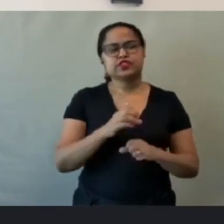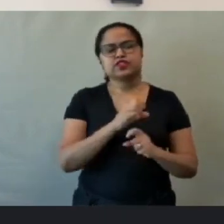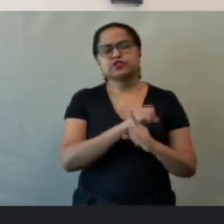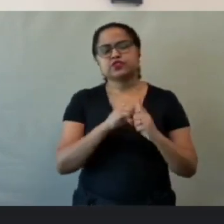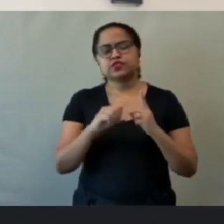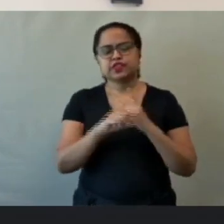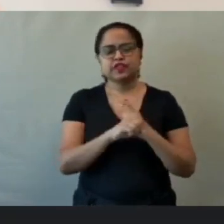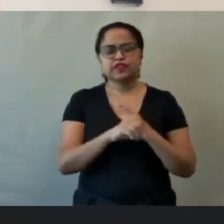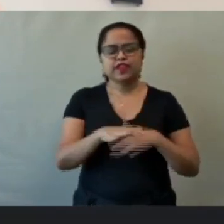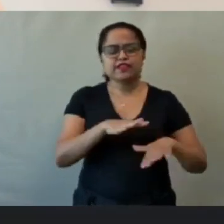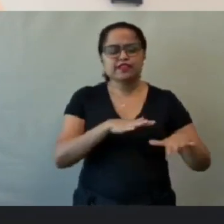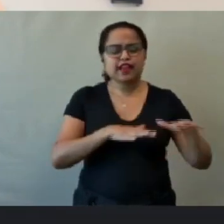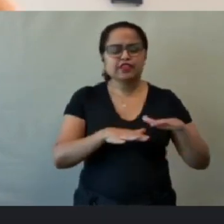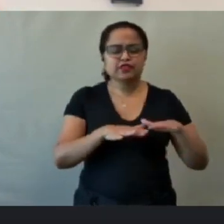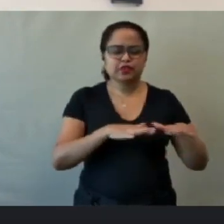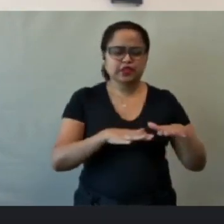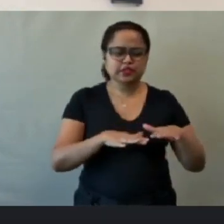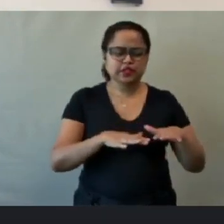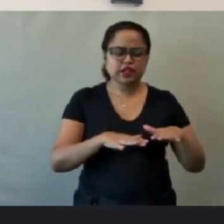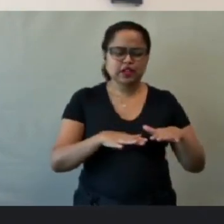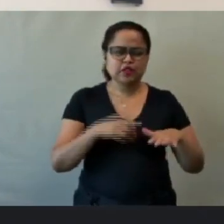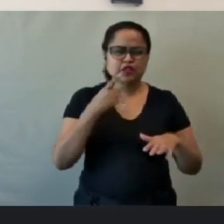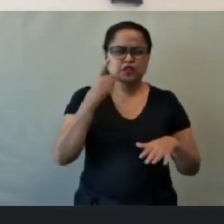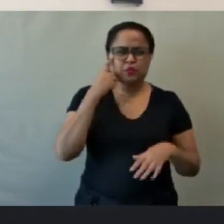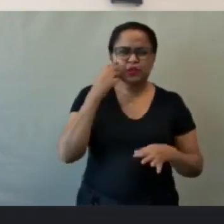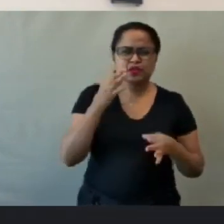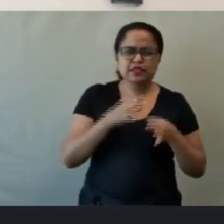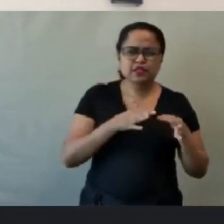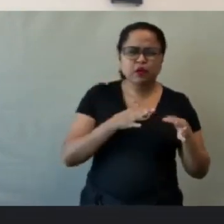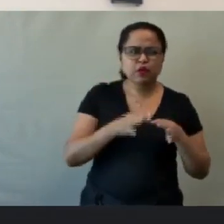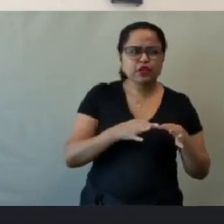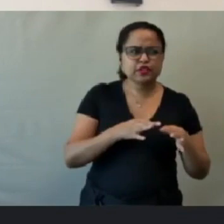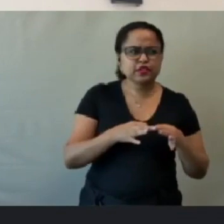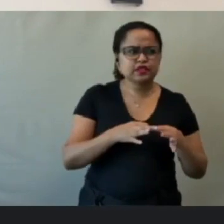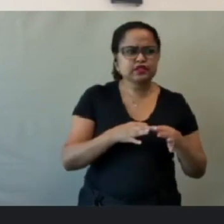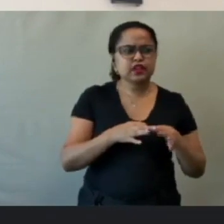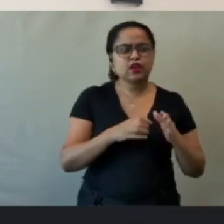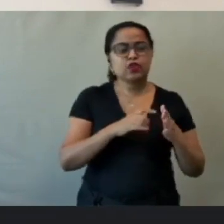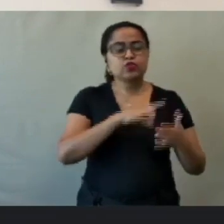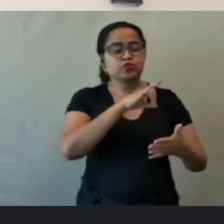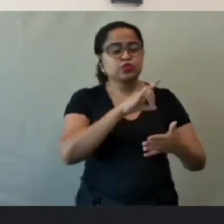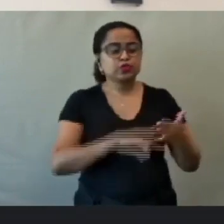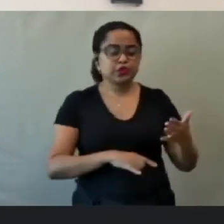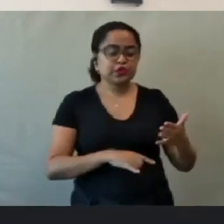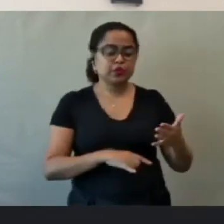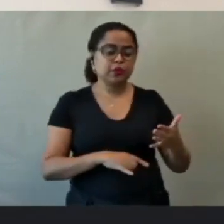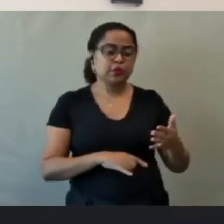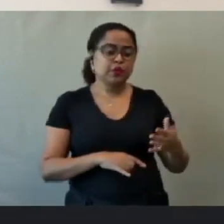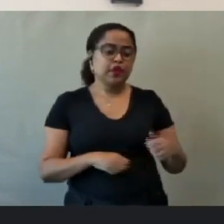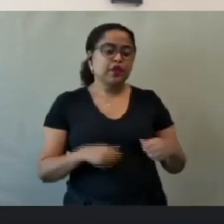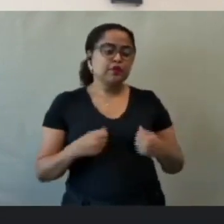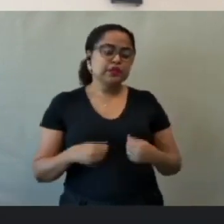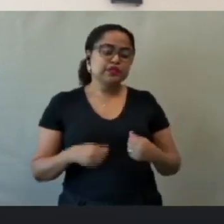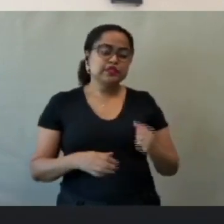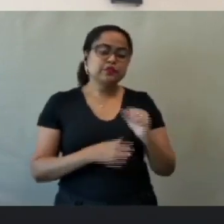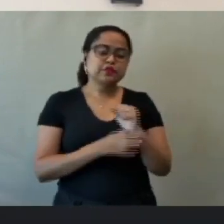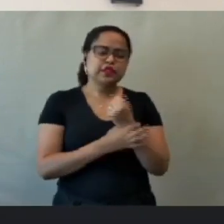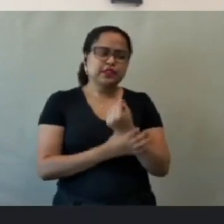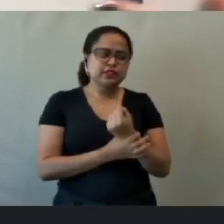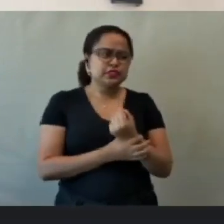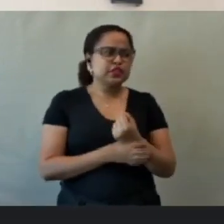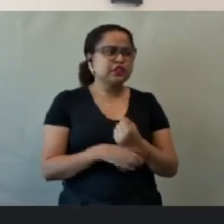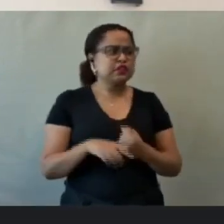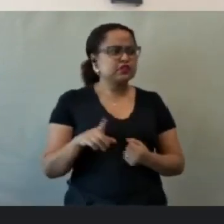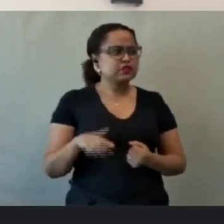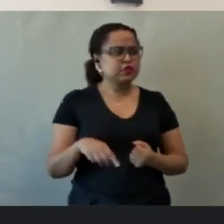Essa articulação, quando a gente pensa nessa organização curricular, nós precisamos garantir dentro desse currículo todo esse debate,